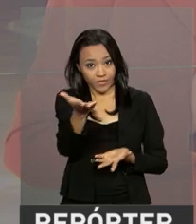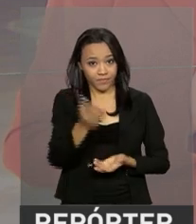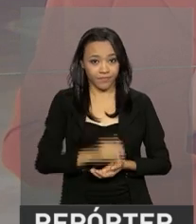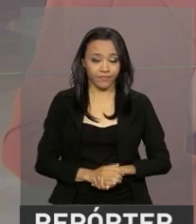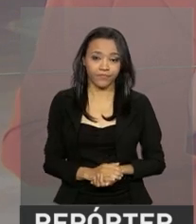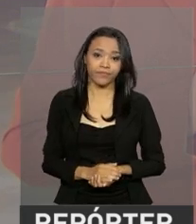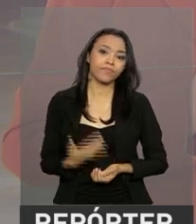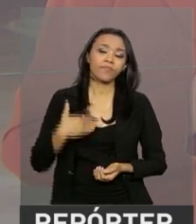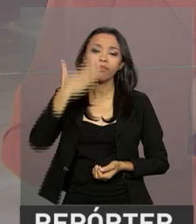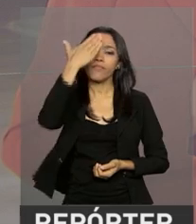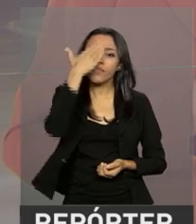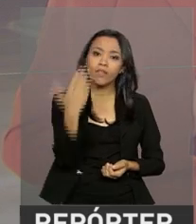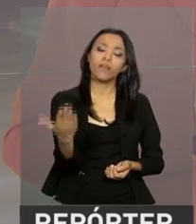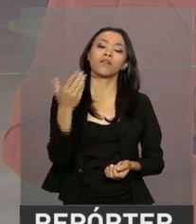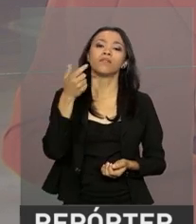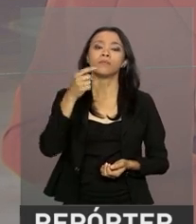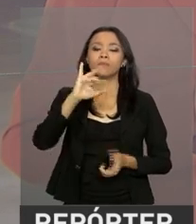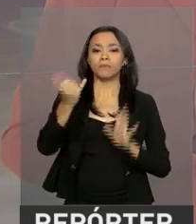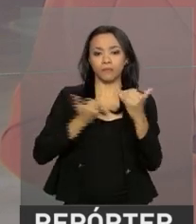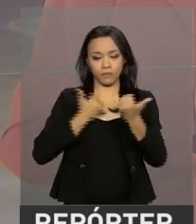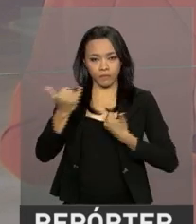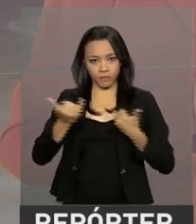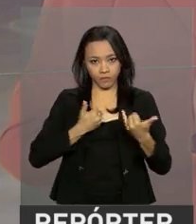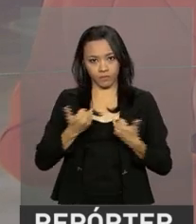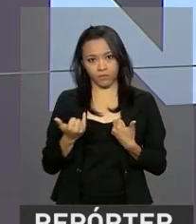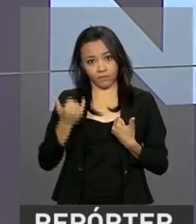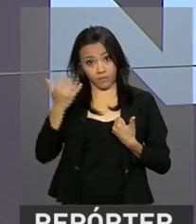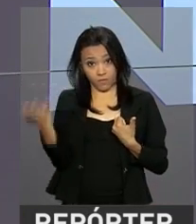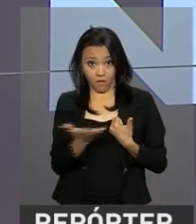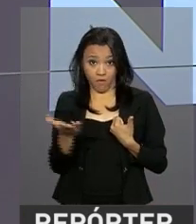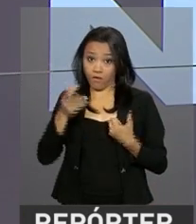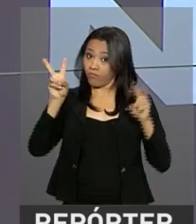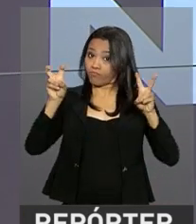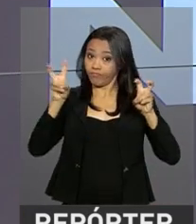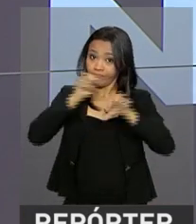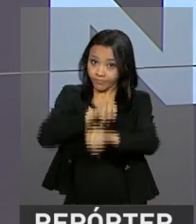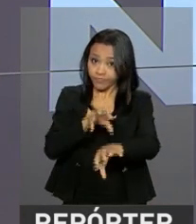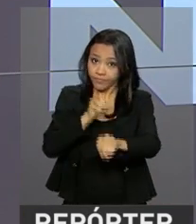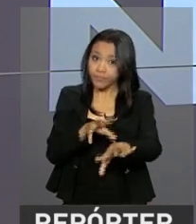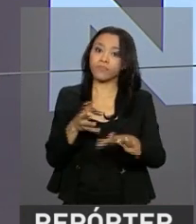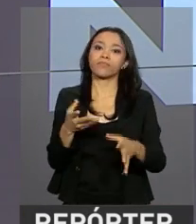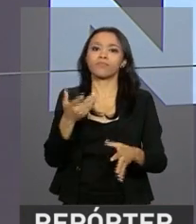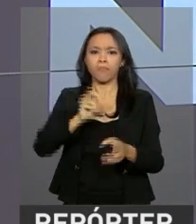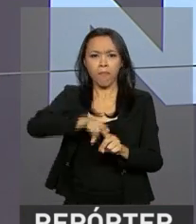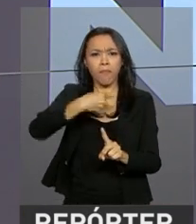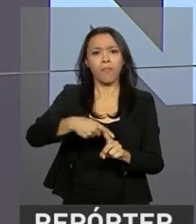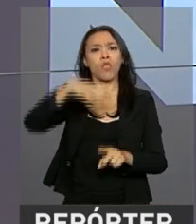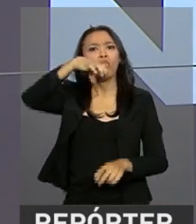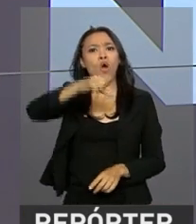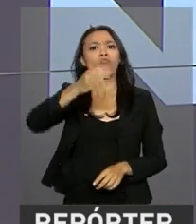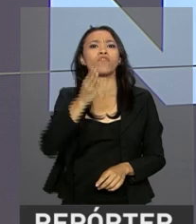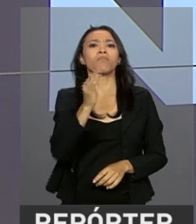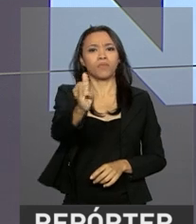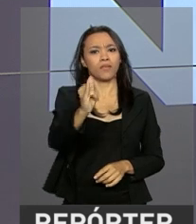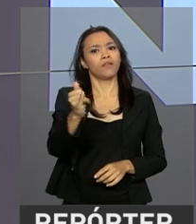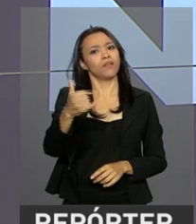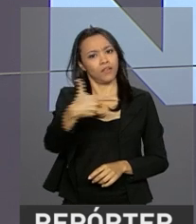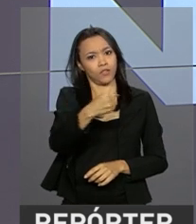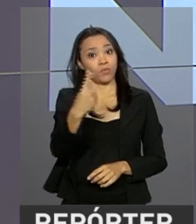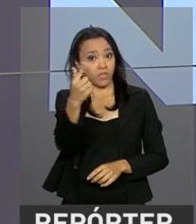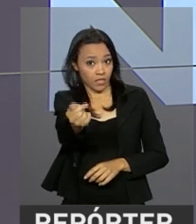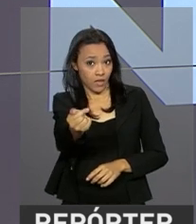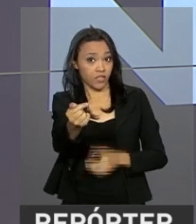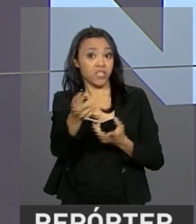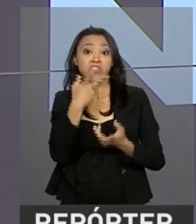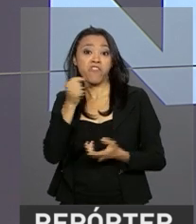obrigado Taísa pelas suas informações falar de educação agora a educação terá R 9 bilhões de reais a mais em 2017